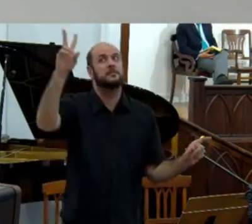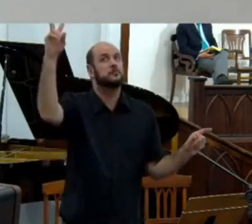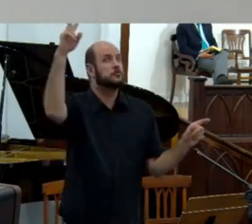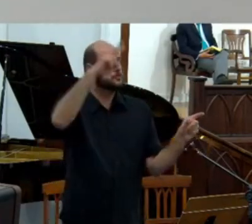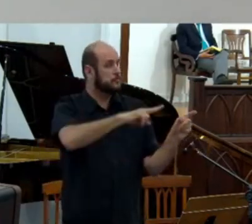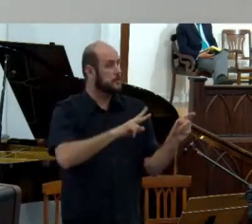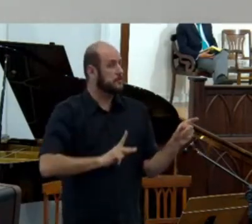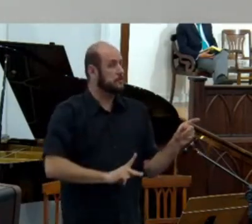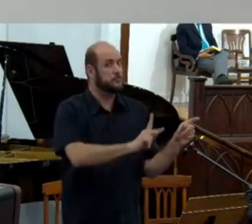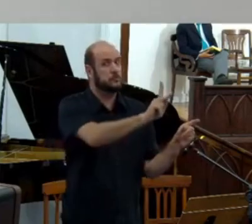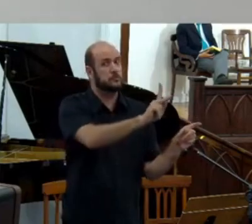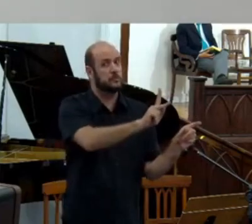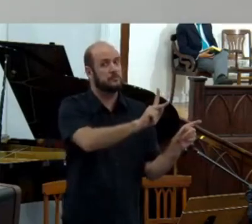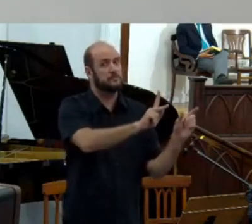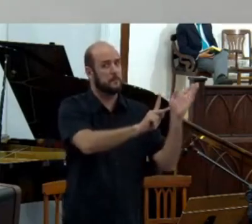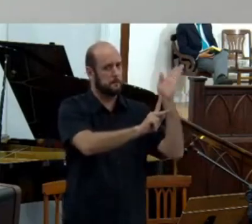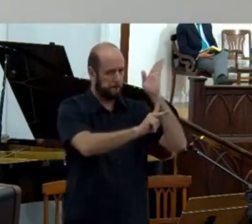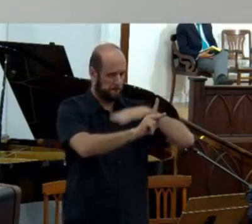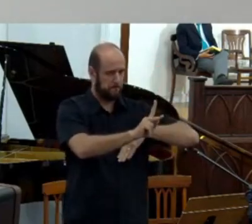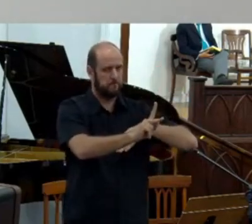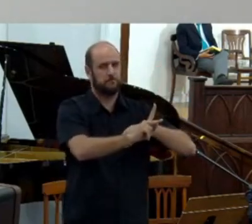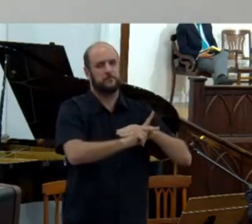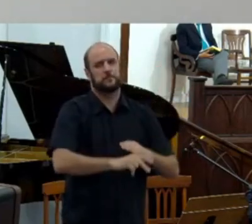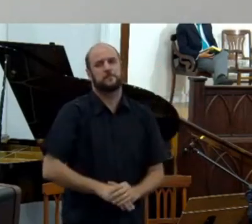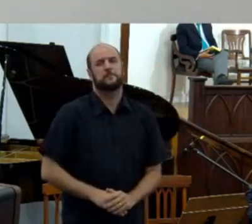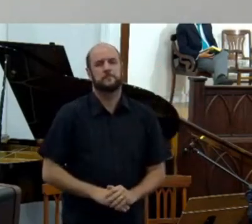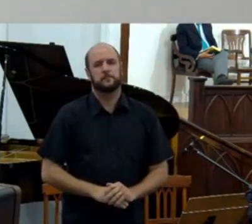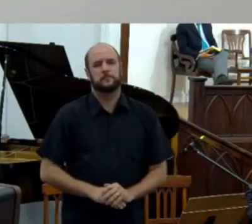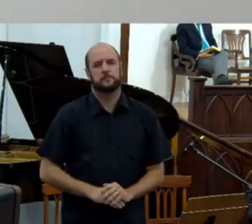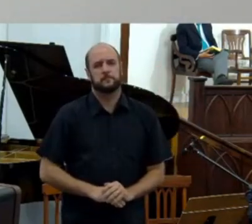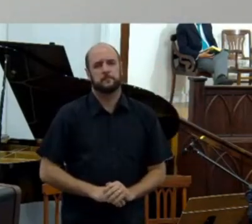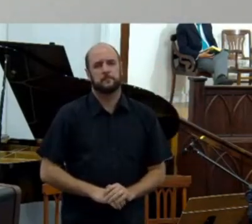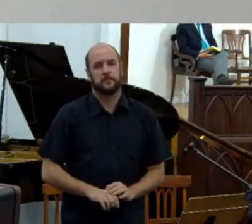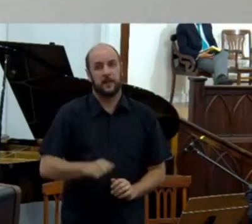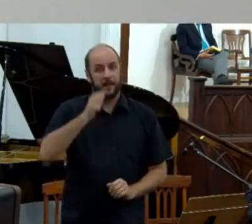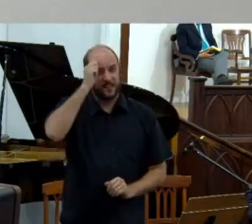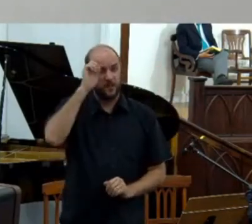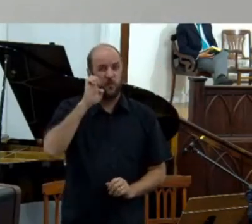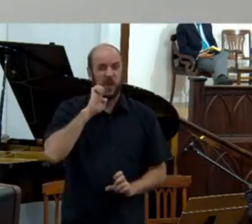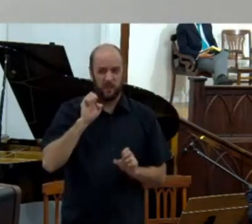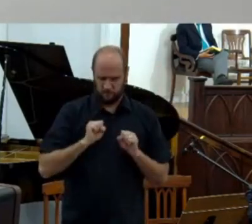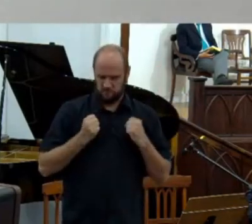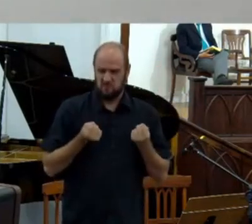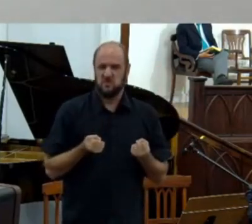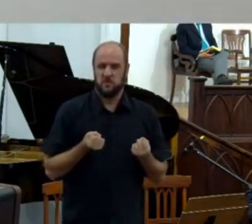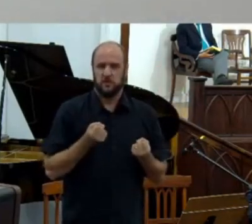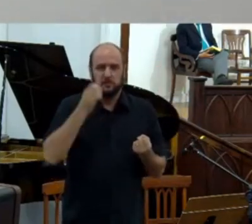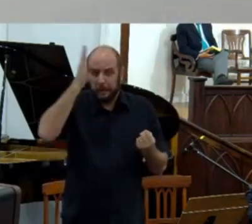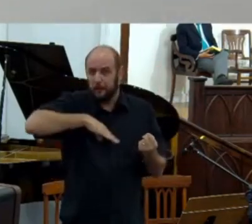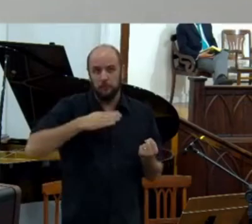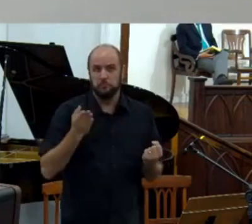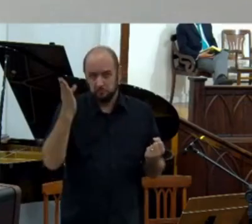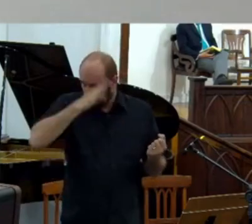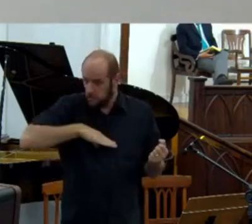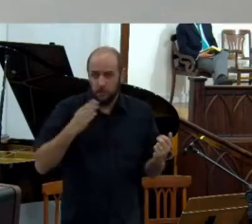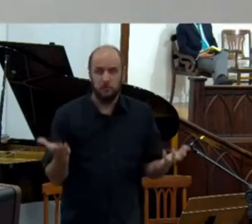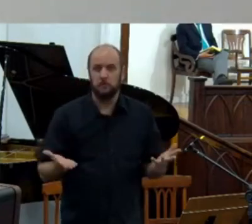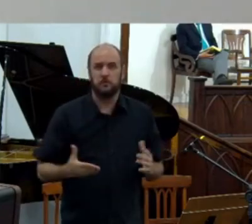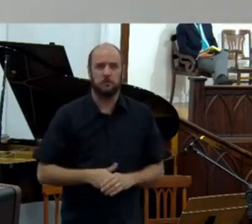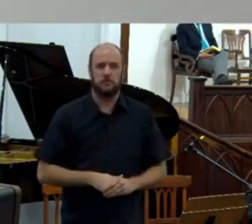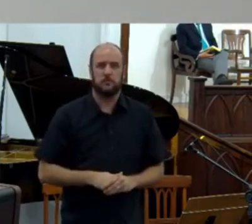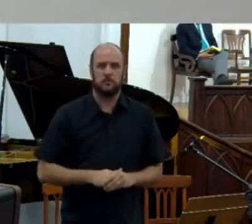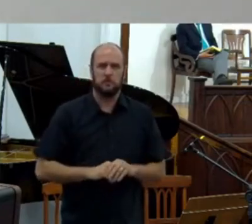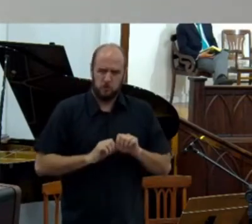sendo má. A rebelião de Eva e de Adão é mal. Era má.